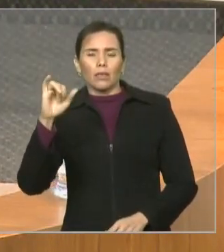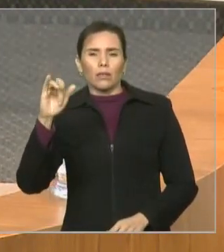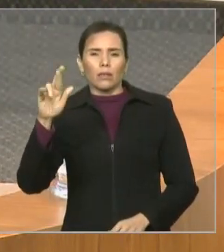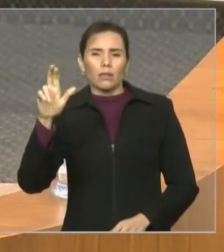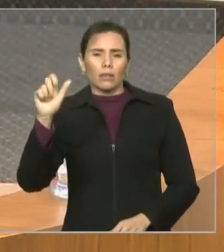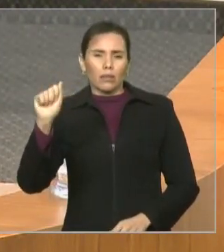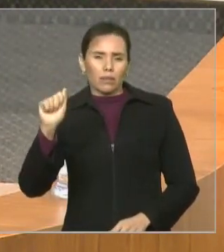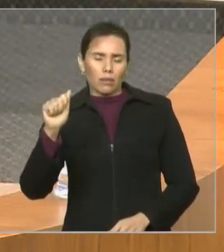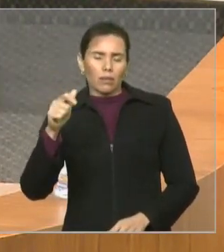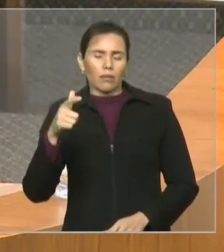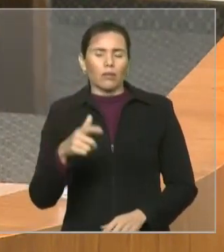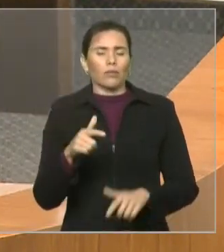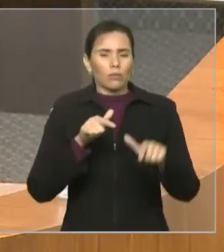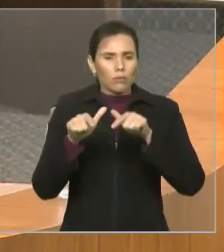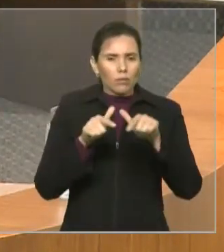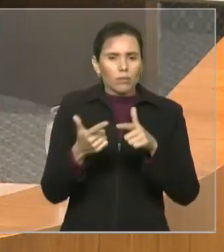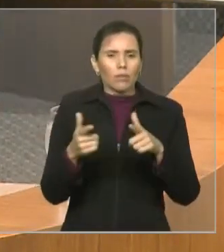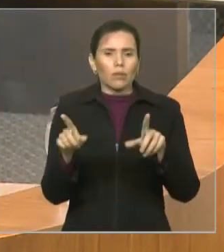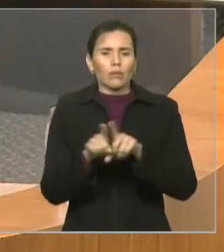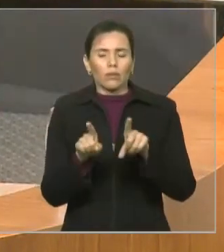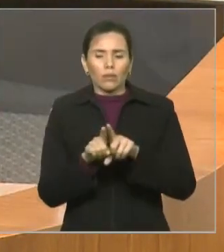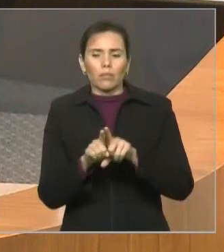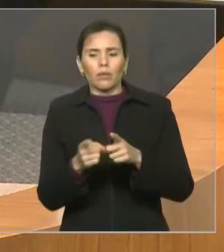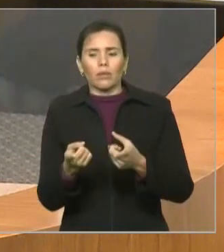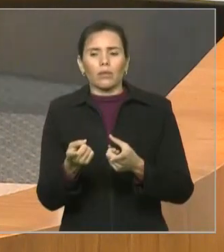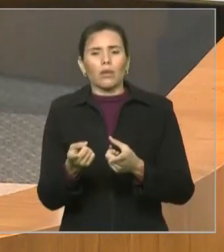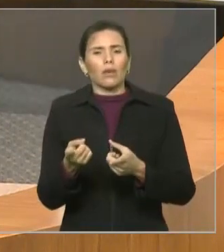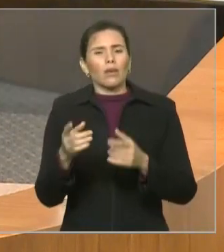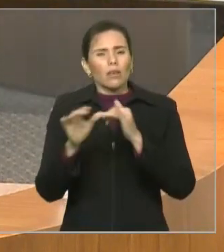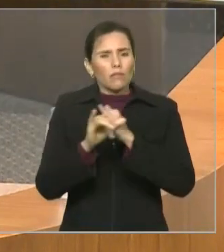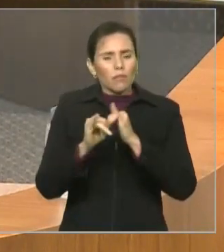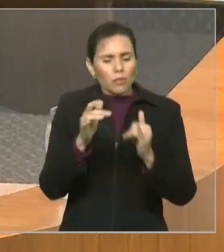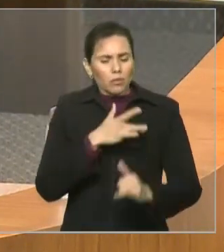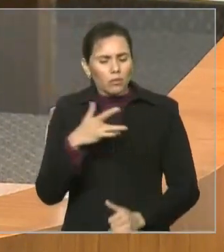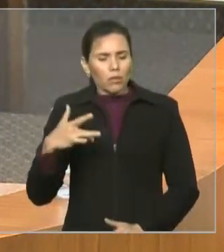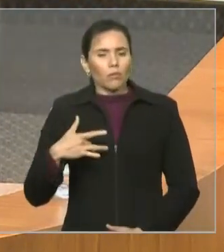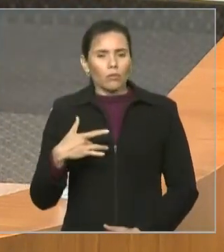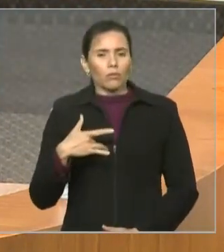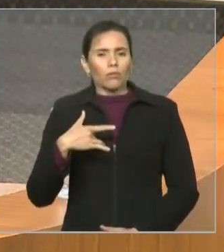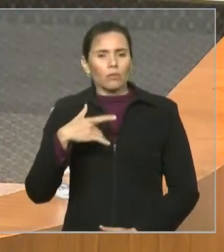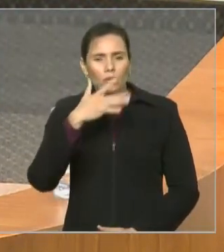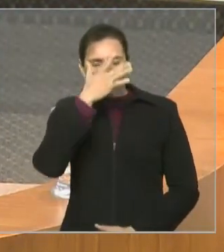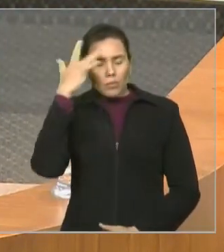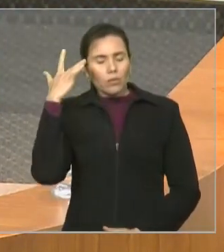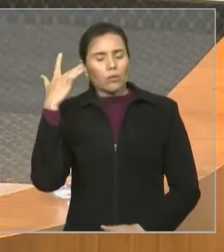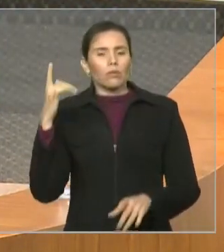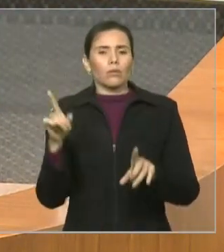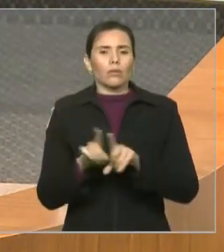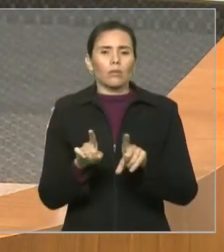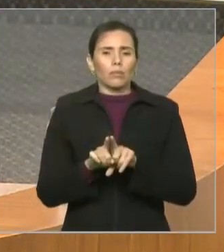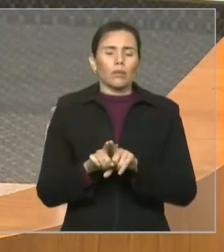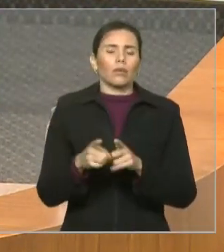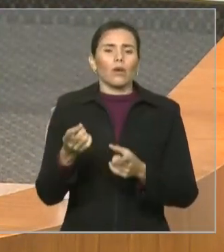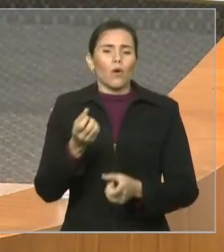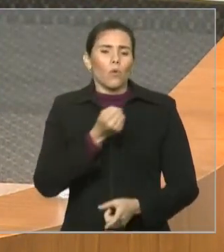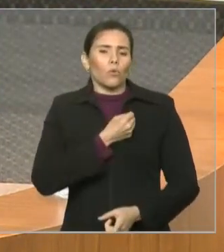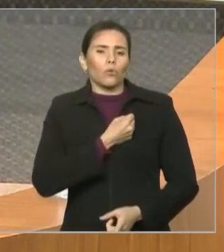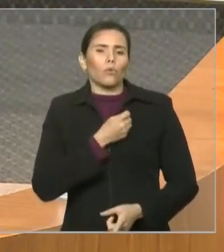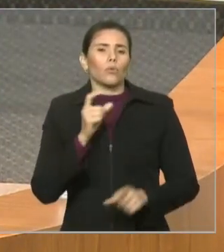à saúde do cidadão, carteira de motorista, de forma desburocratizada. De acordo com a Constituição Federal